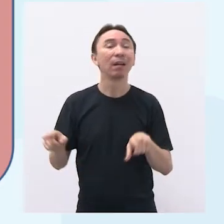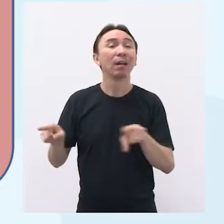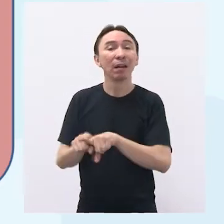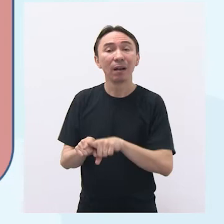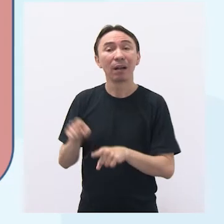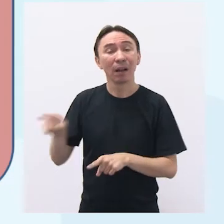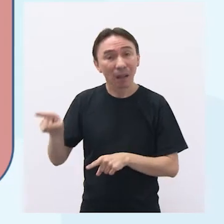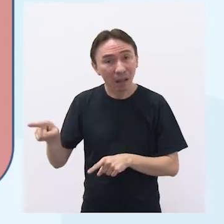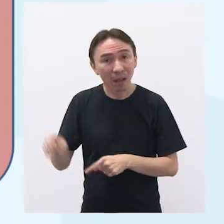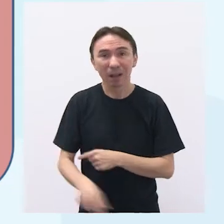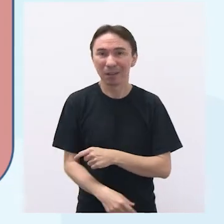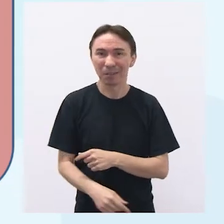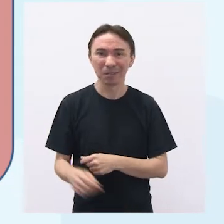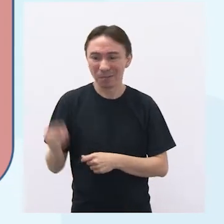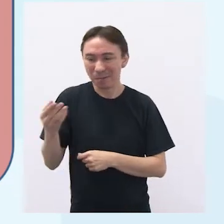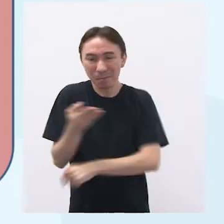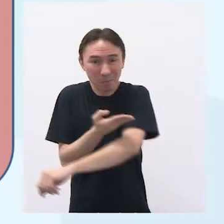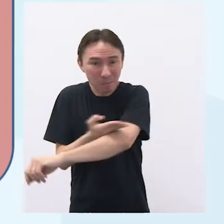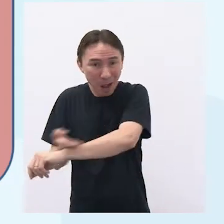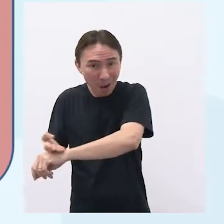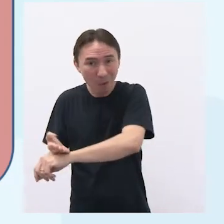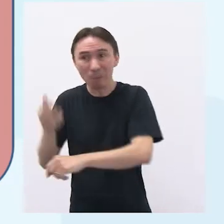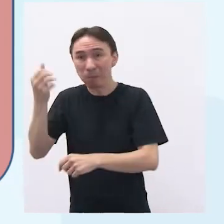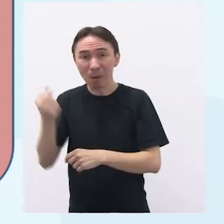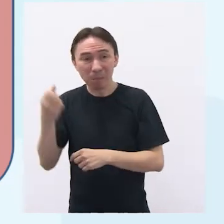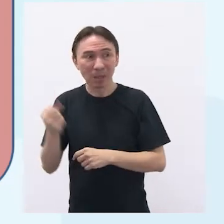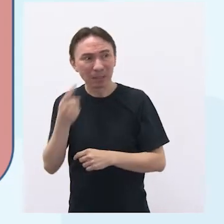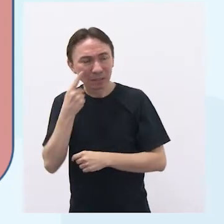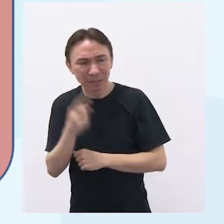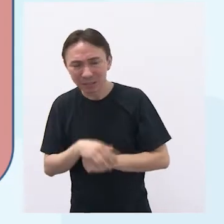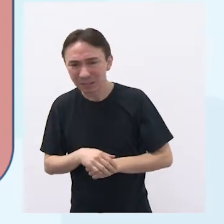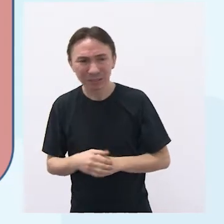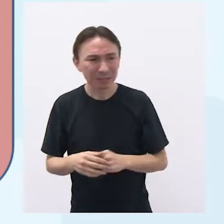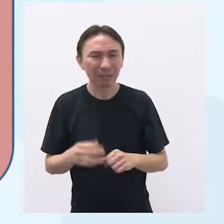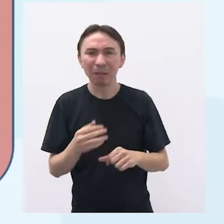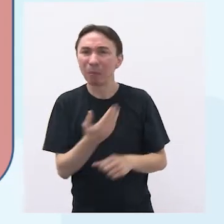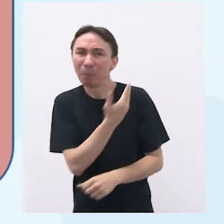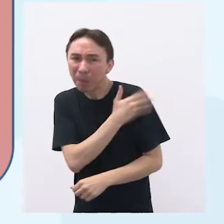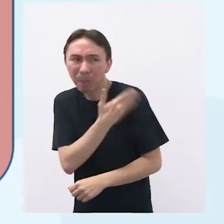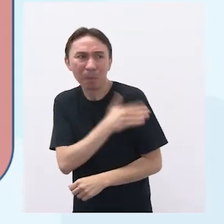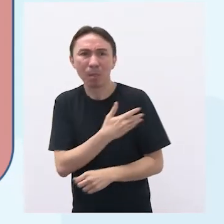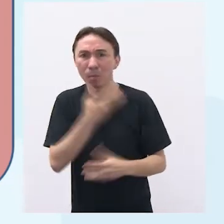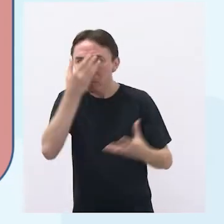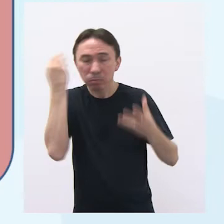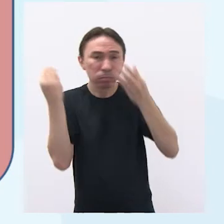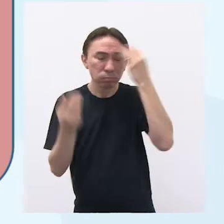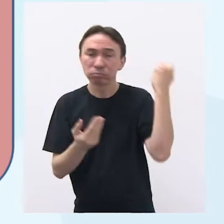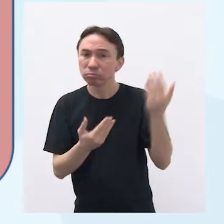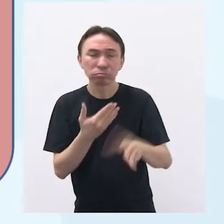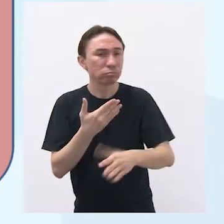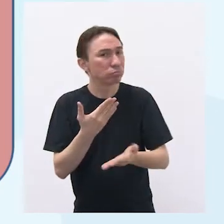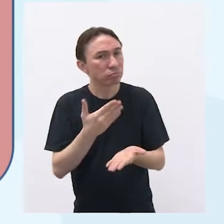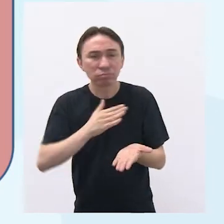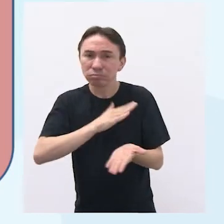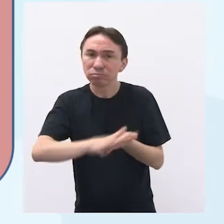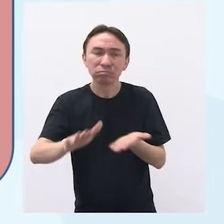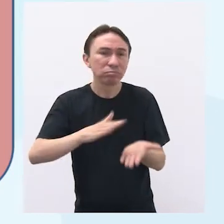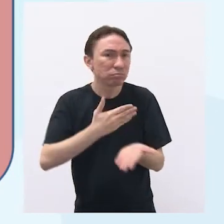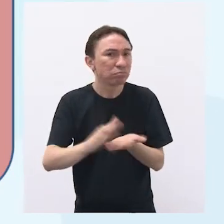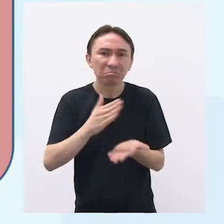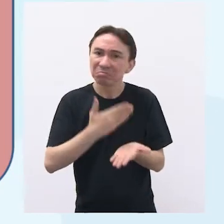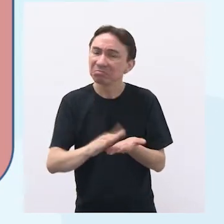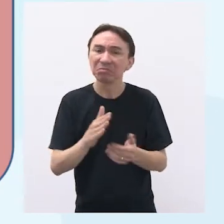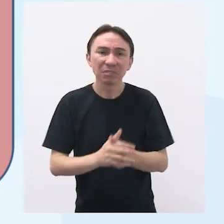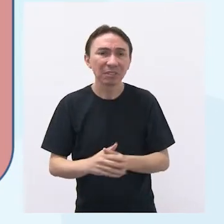influências, contribuições, participação e importância da história e da cultura dos negros e indígenas no seu jeito de